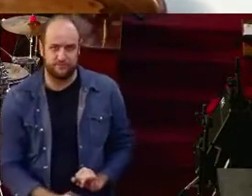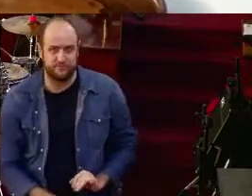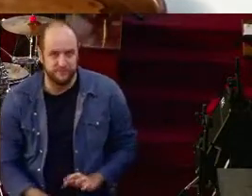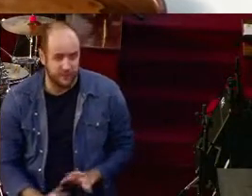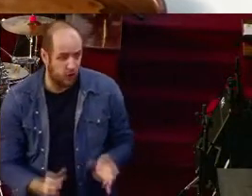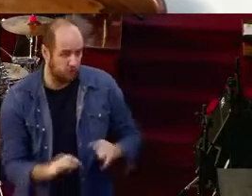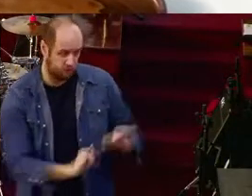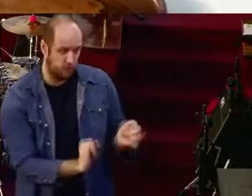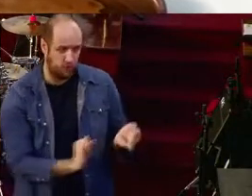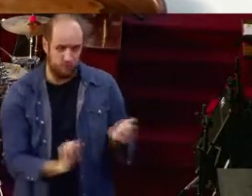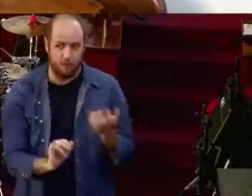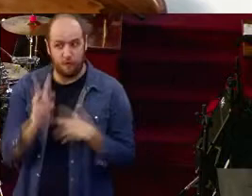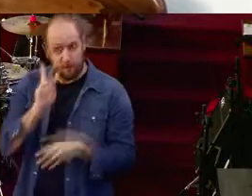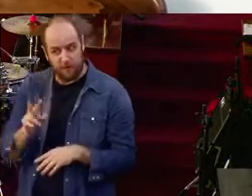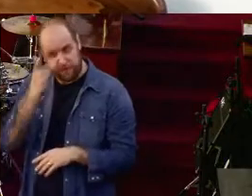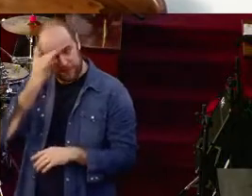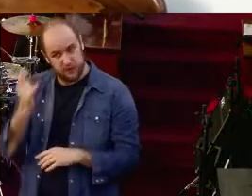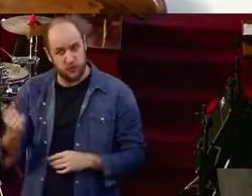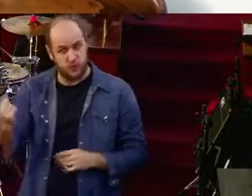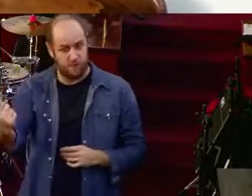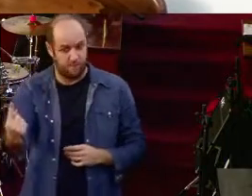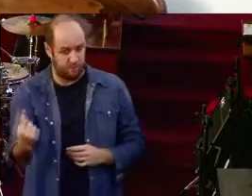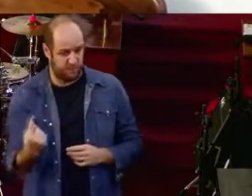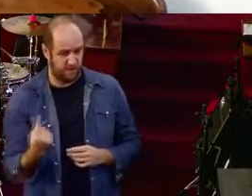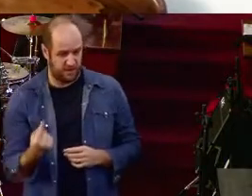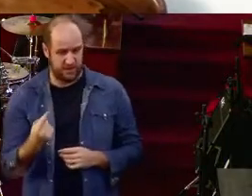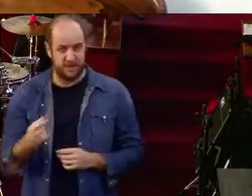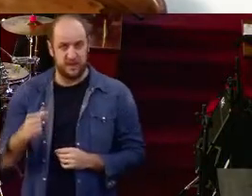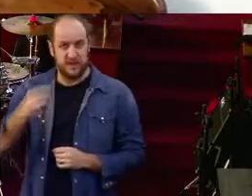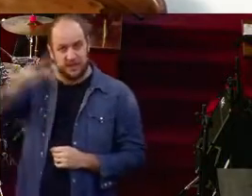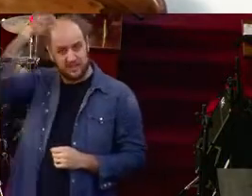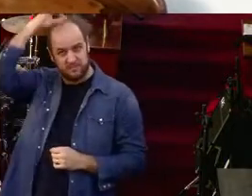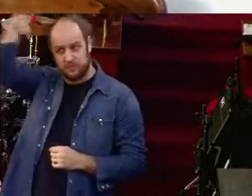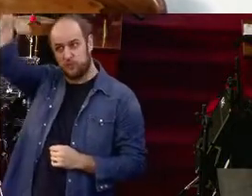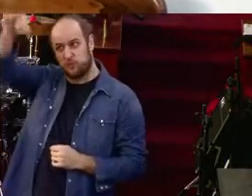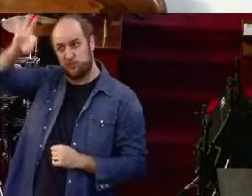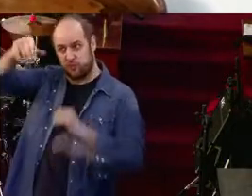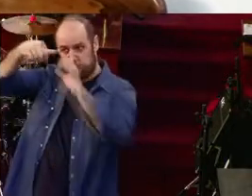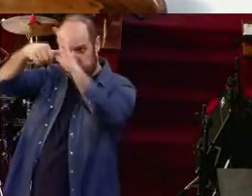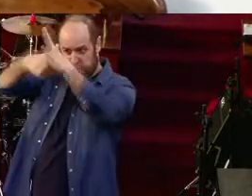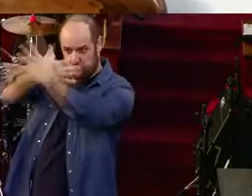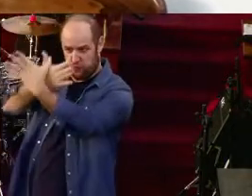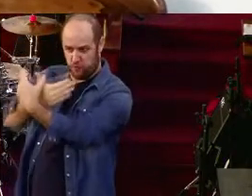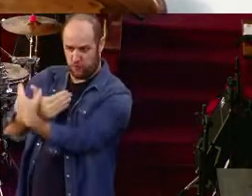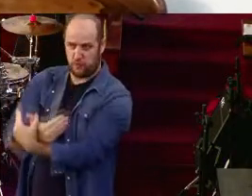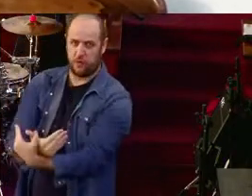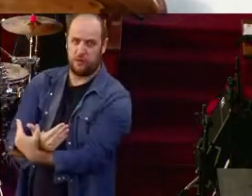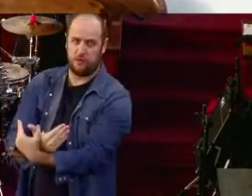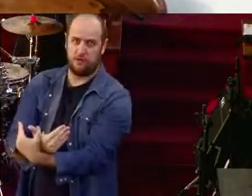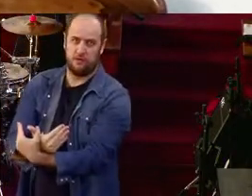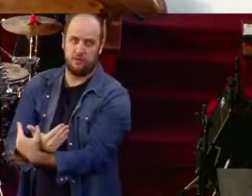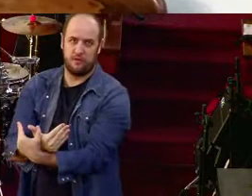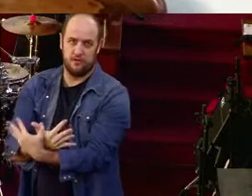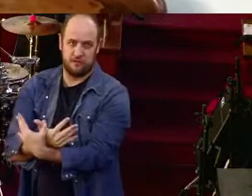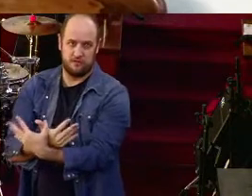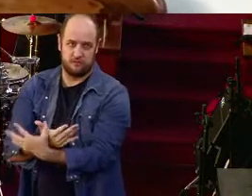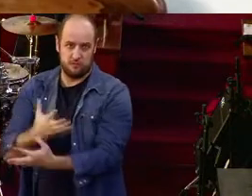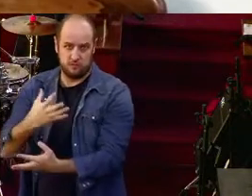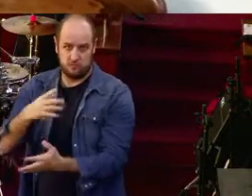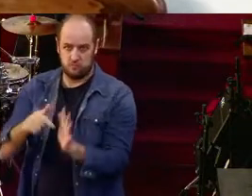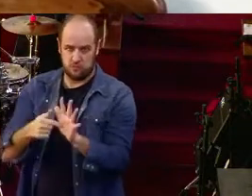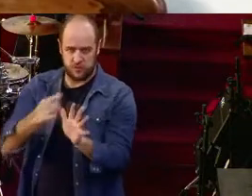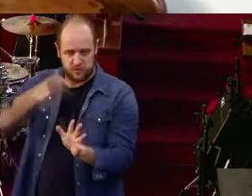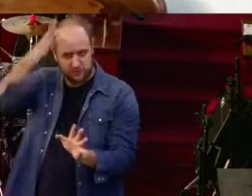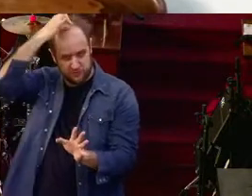vir chegar alguém, que o Espírito descer, ou uma pomba descer sobre ele, é uma forma de demonstrar que o Espírito